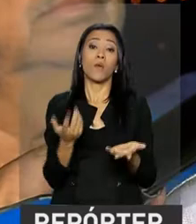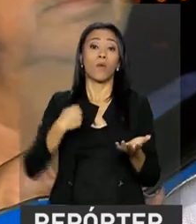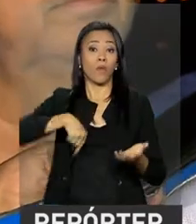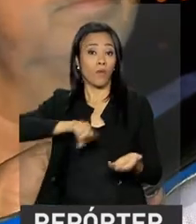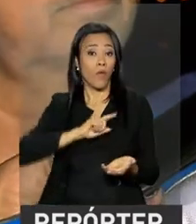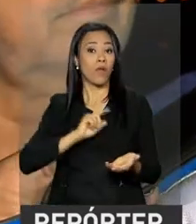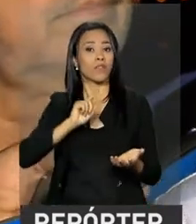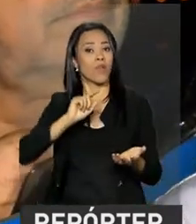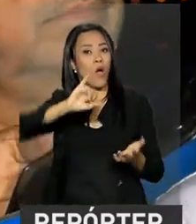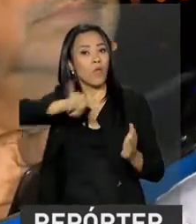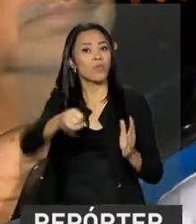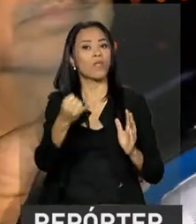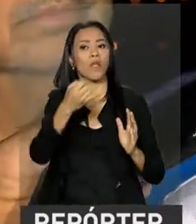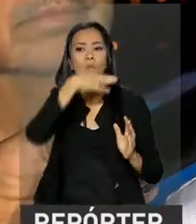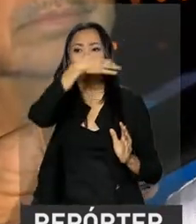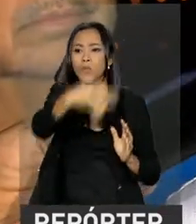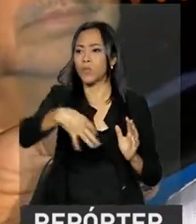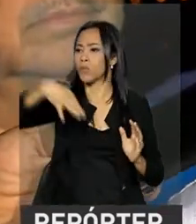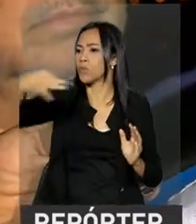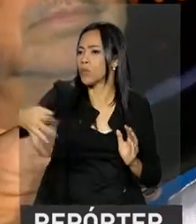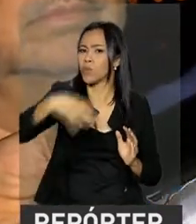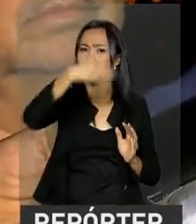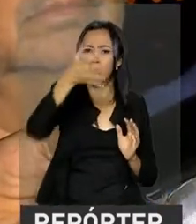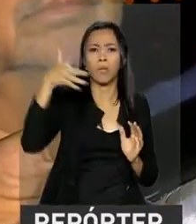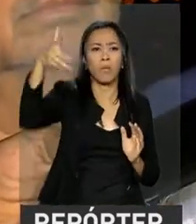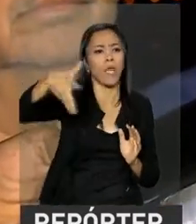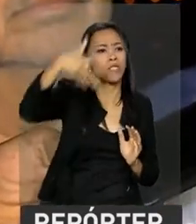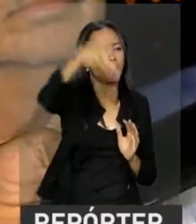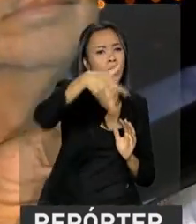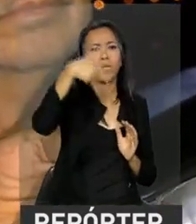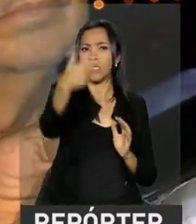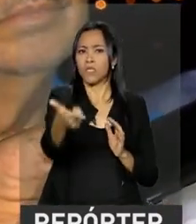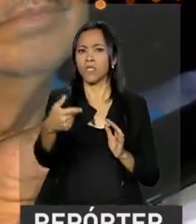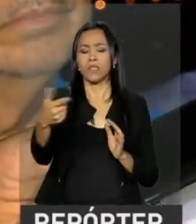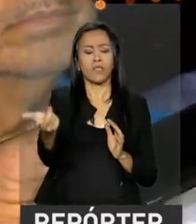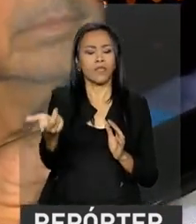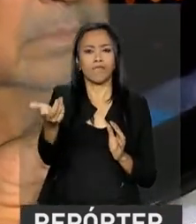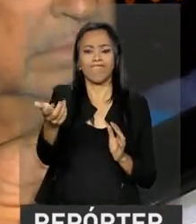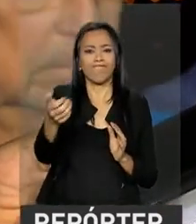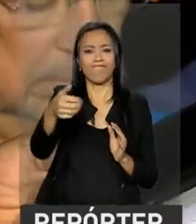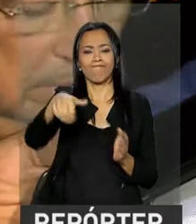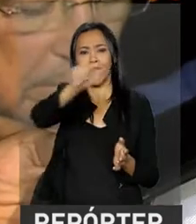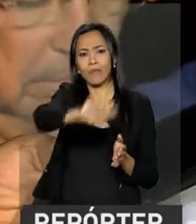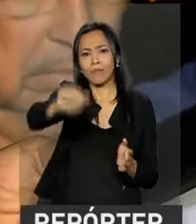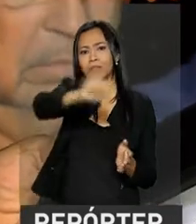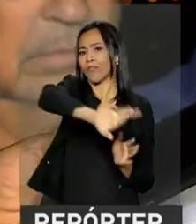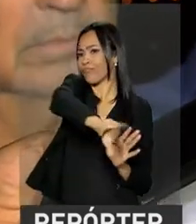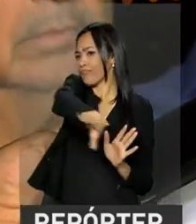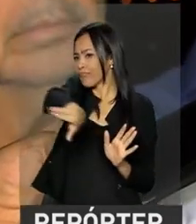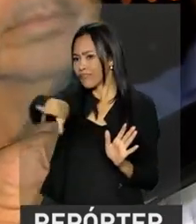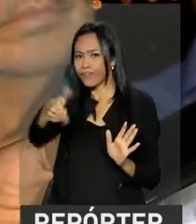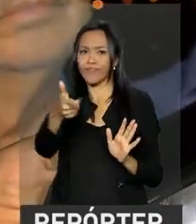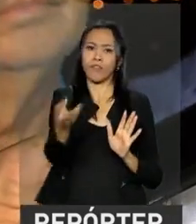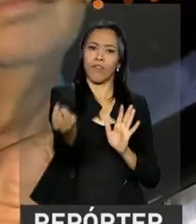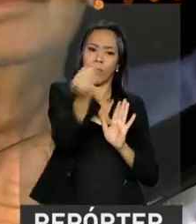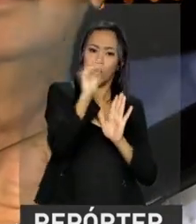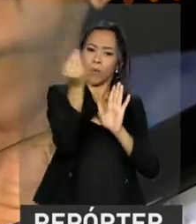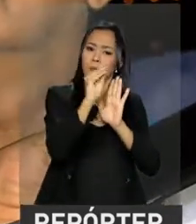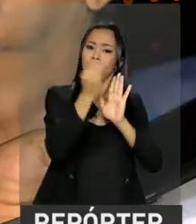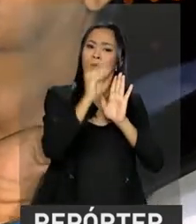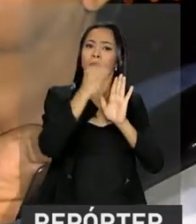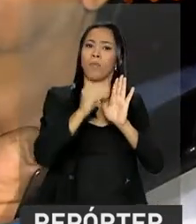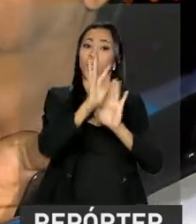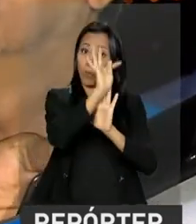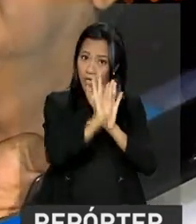de incorporar opiniões que vieram de palestrantes, representantes das entidades civis, que foram